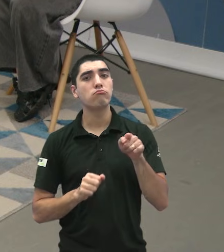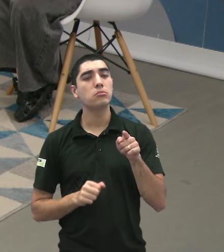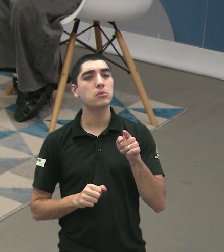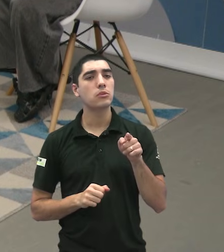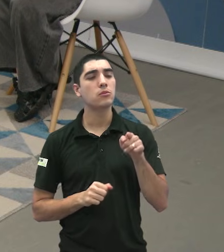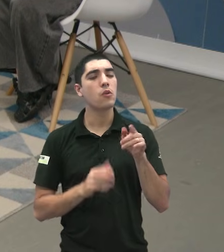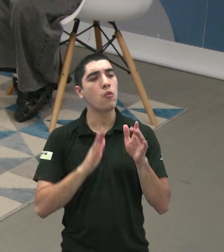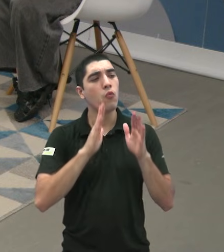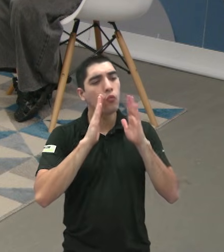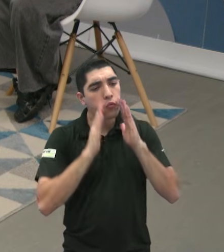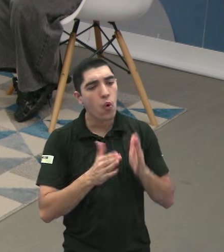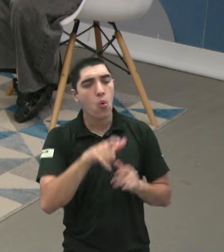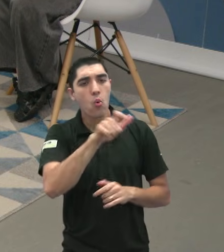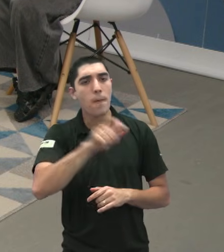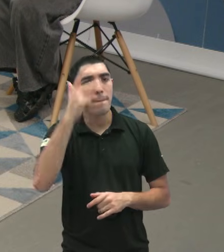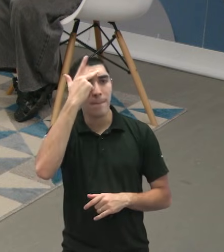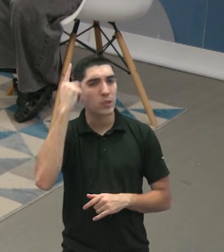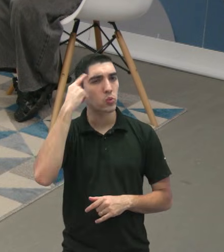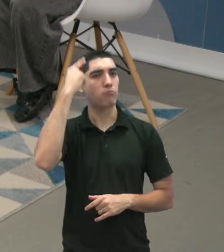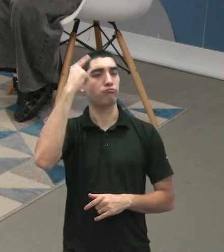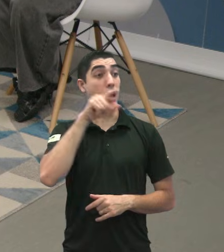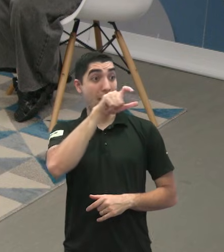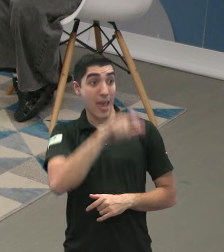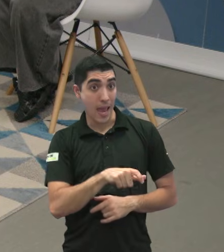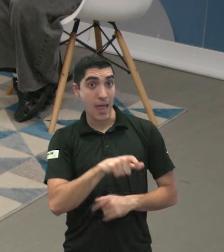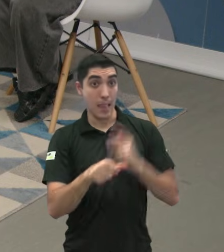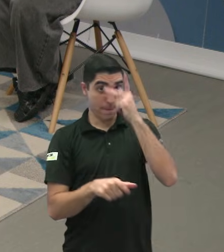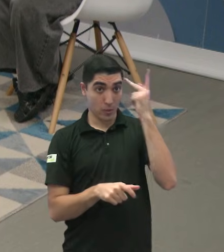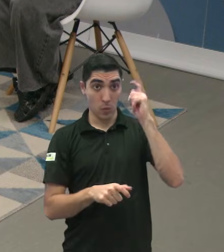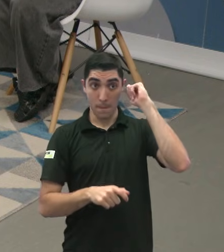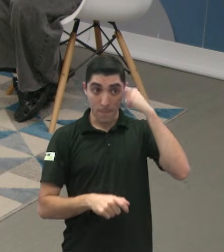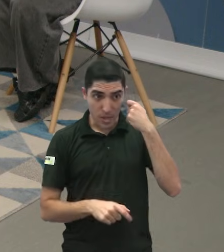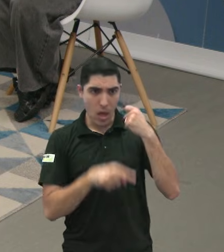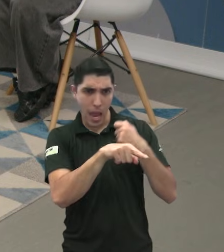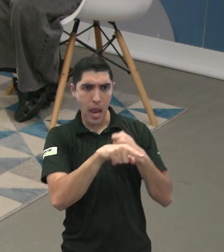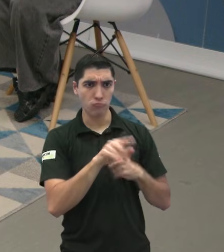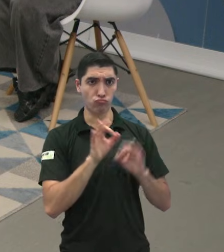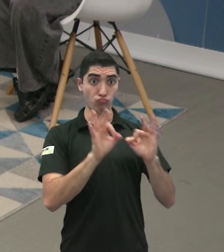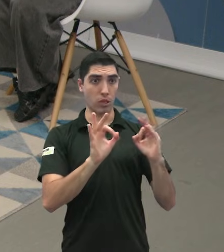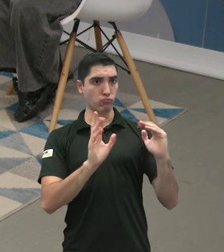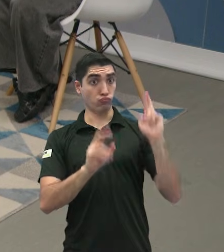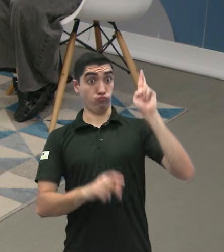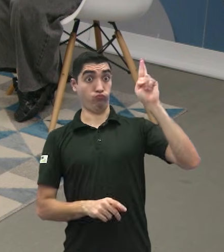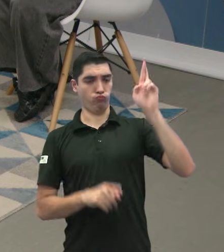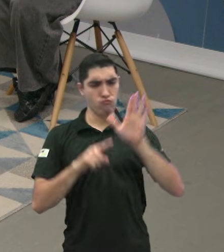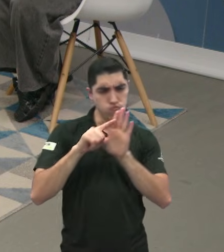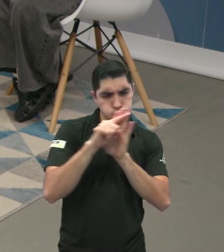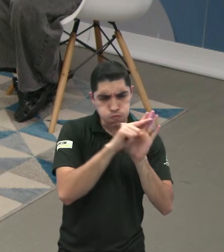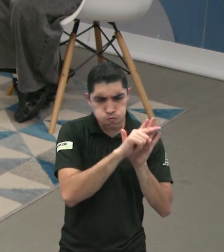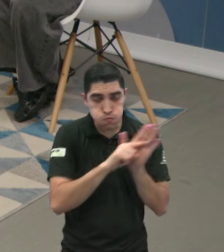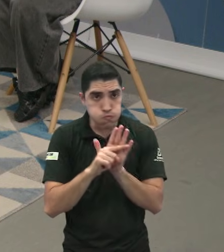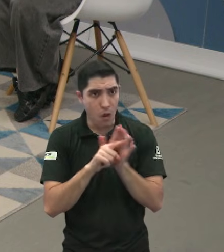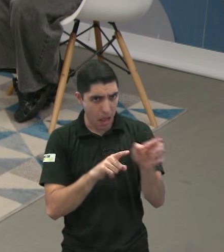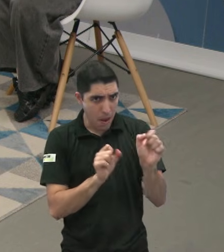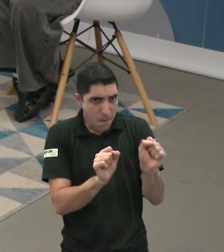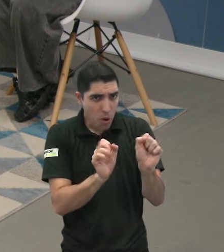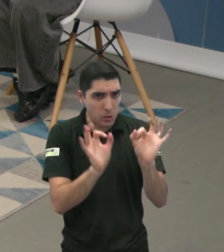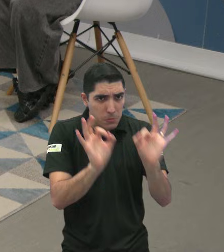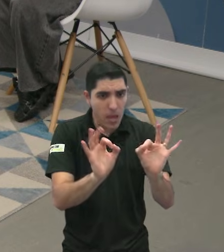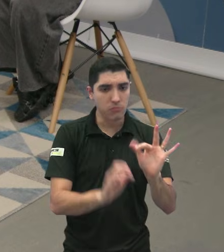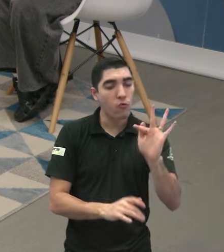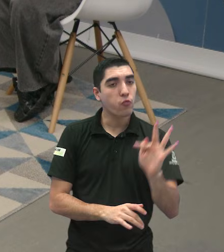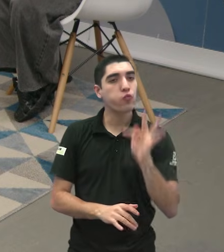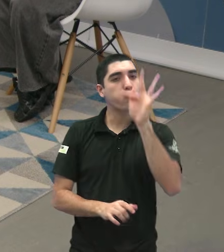quem pesquisa. Pode mudar, Ana Maria, totalmente a interpretação dos dados e da